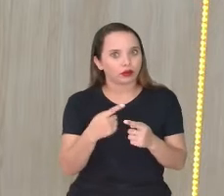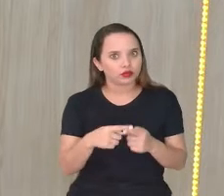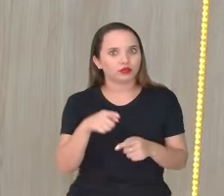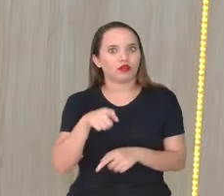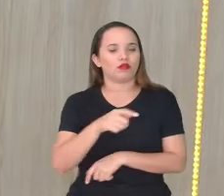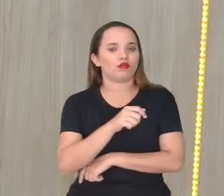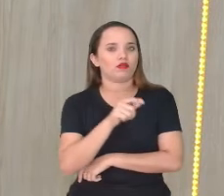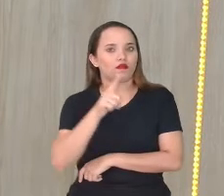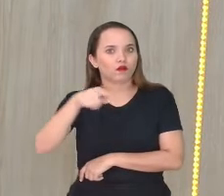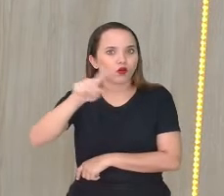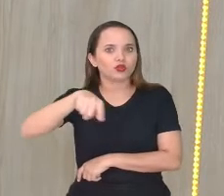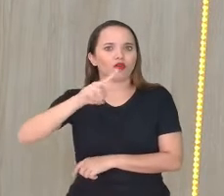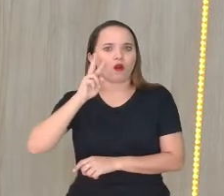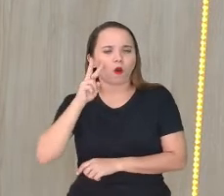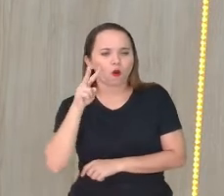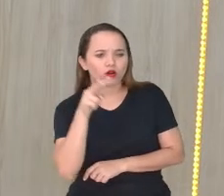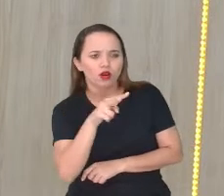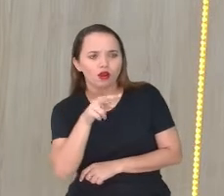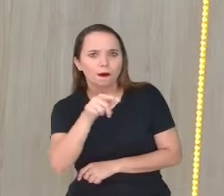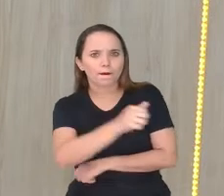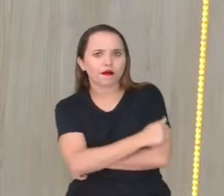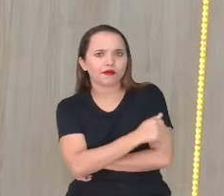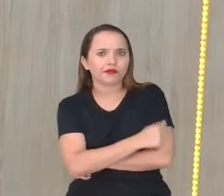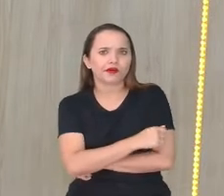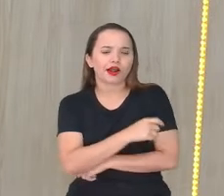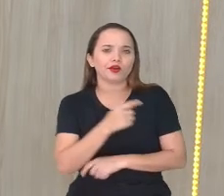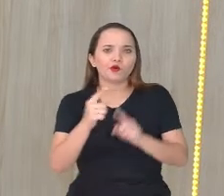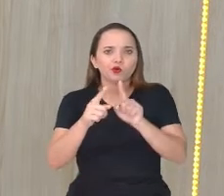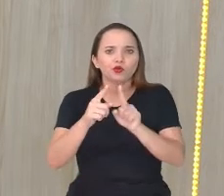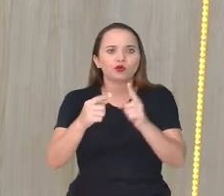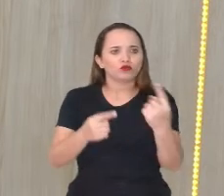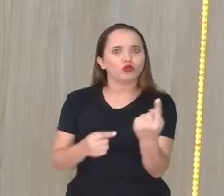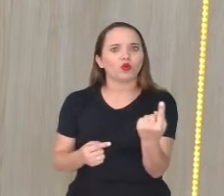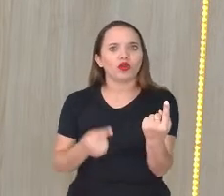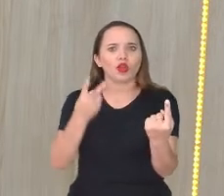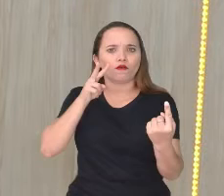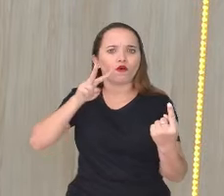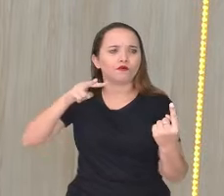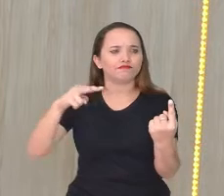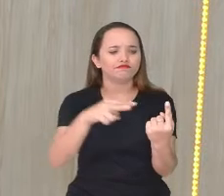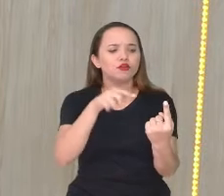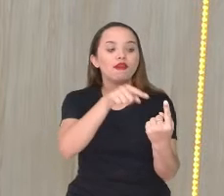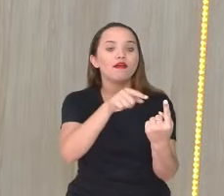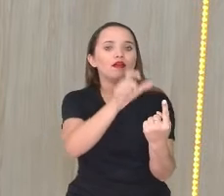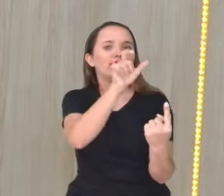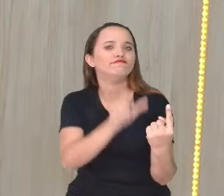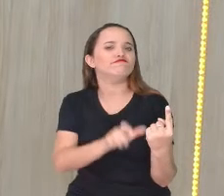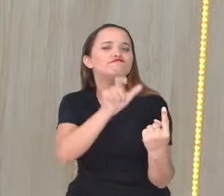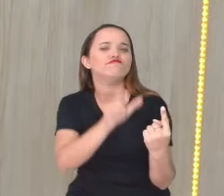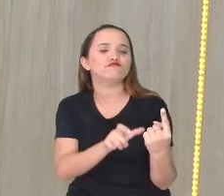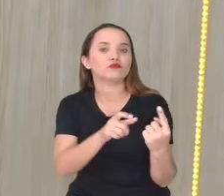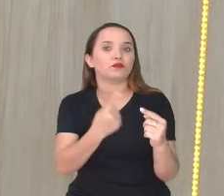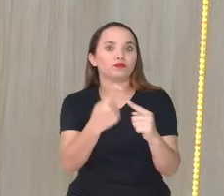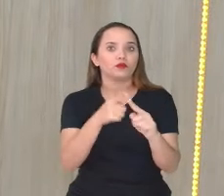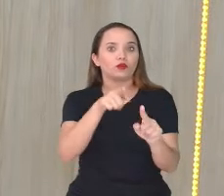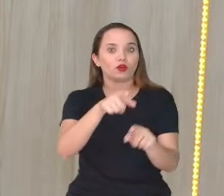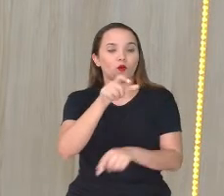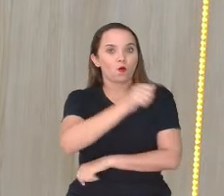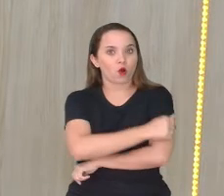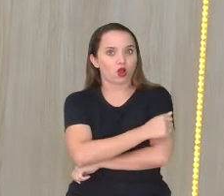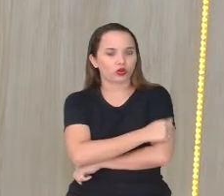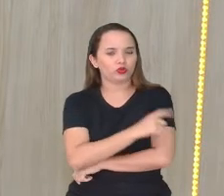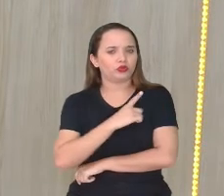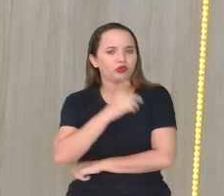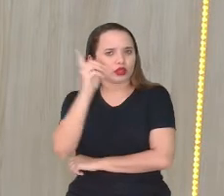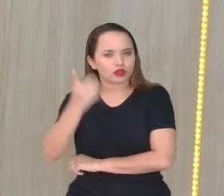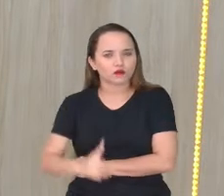maneira individual. Você está trabalhando com toda a sala, o professor da sala regular, mas para aquele estudante com